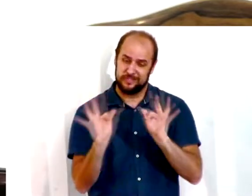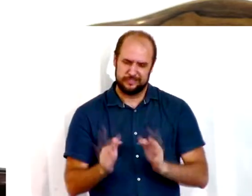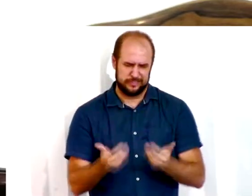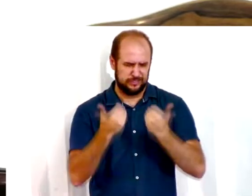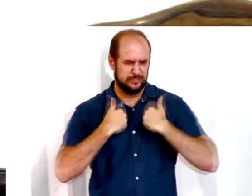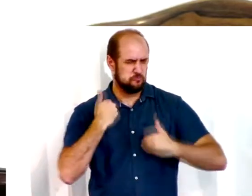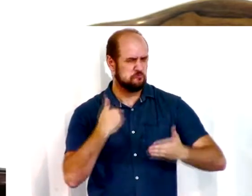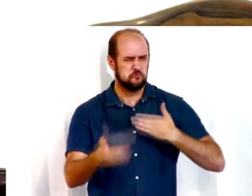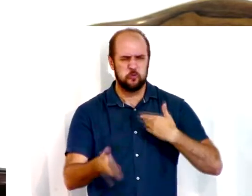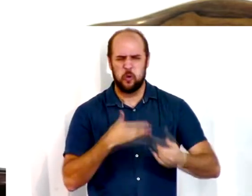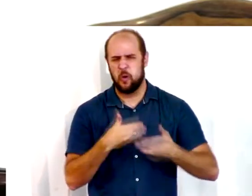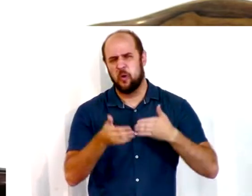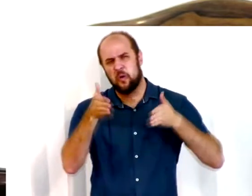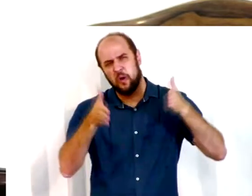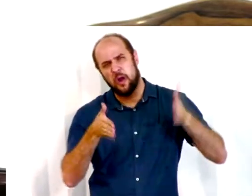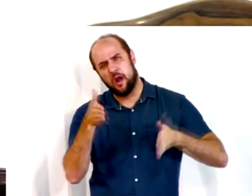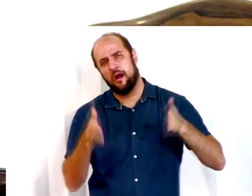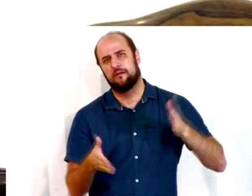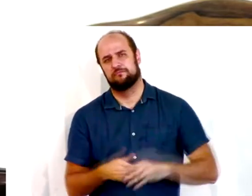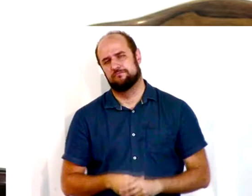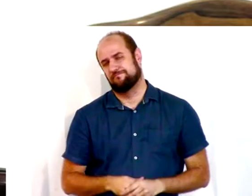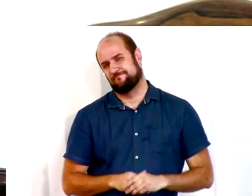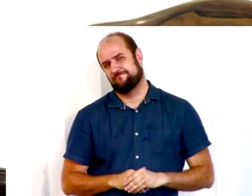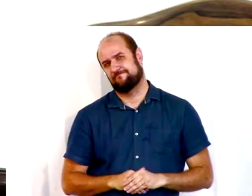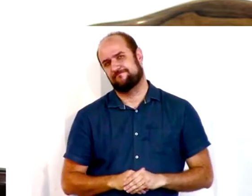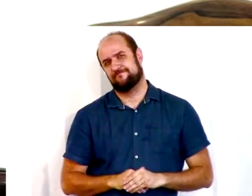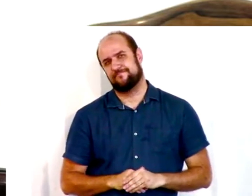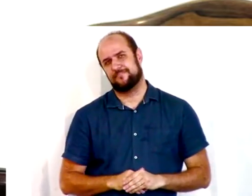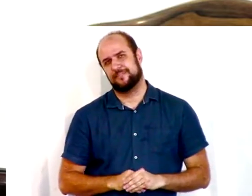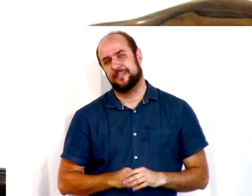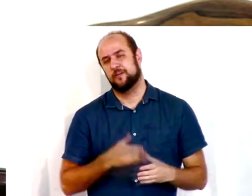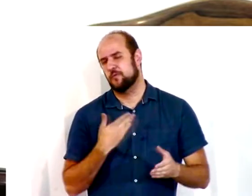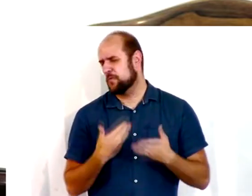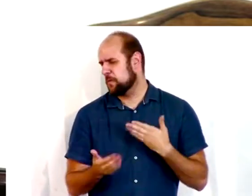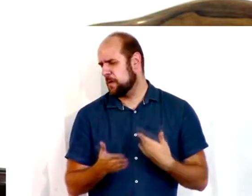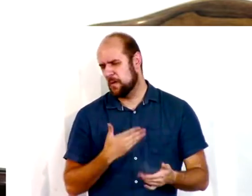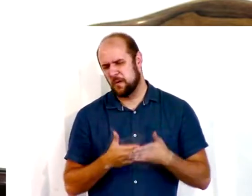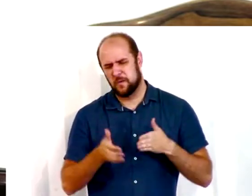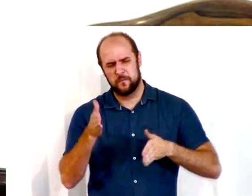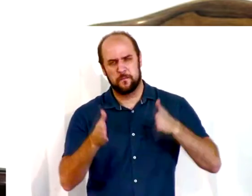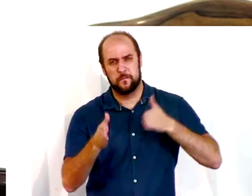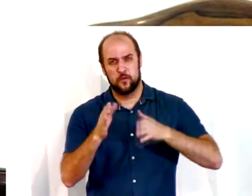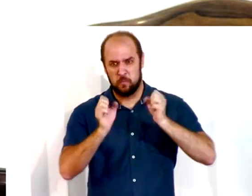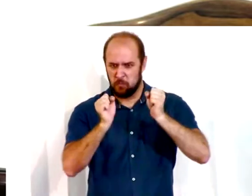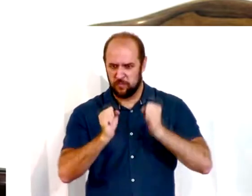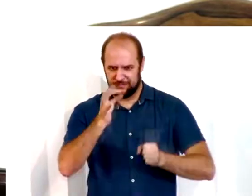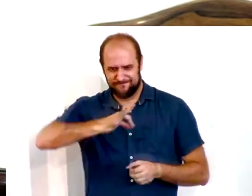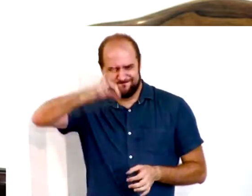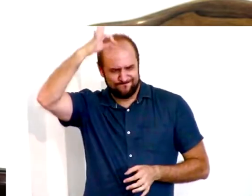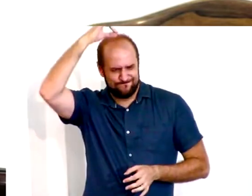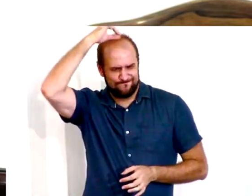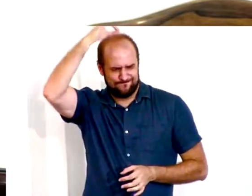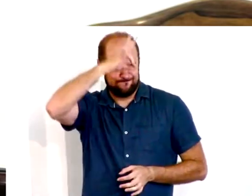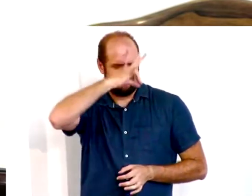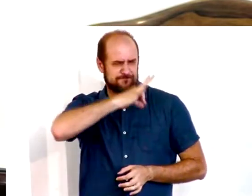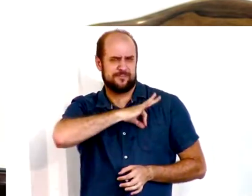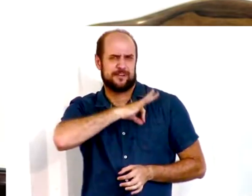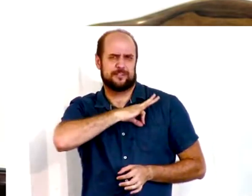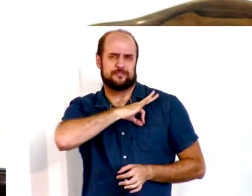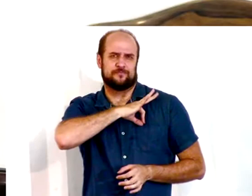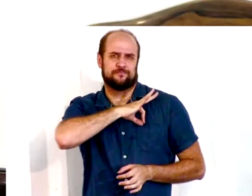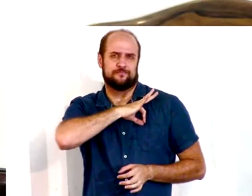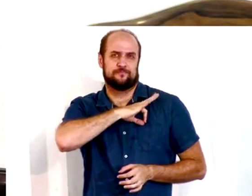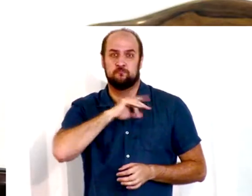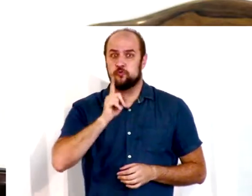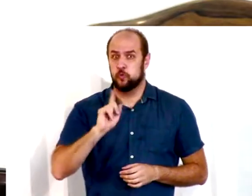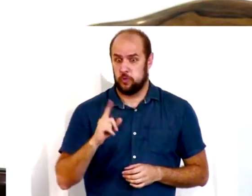o colocar. E que poder é esse? É o poder que opera em nós pelo Espírito Santo. Logo, o que eu faço